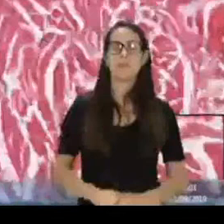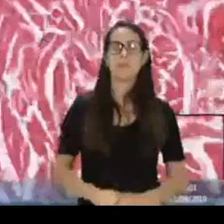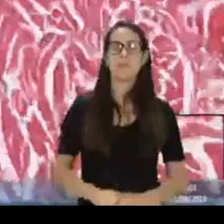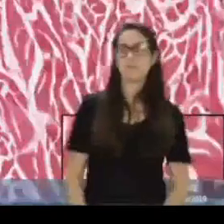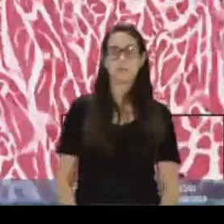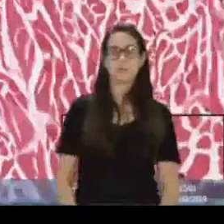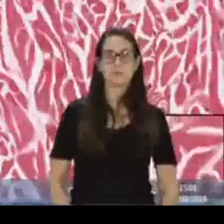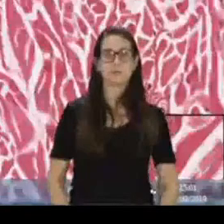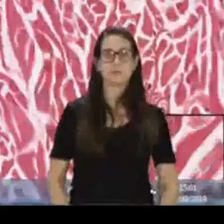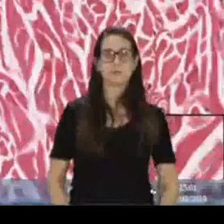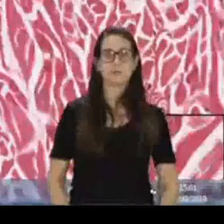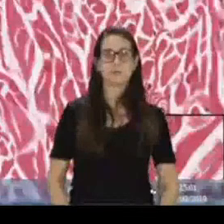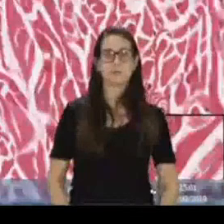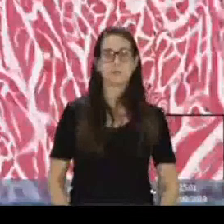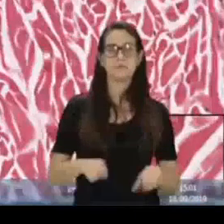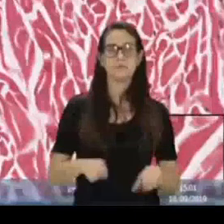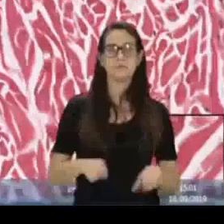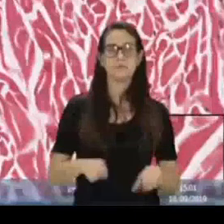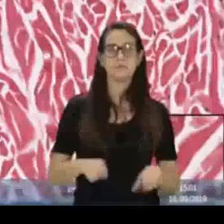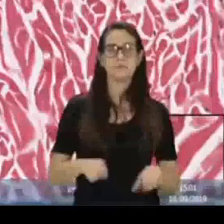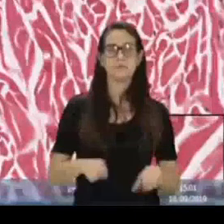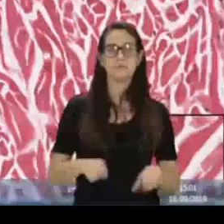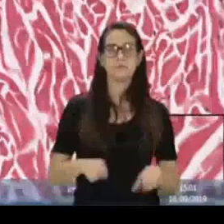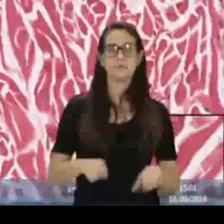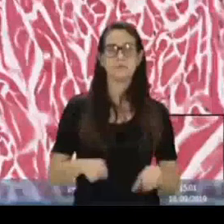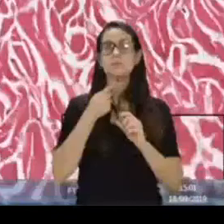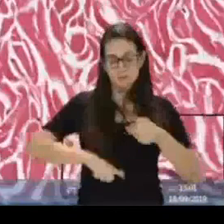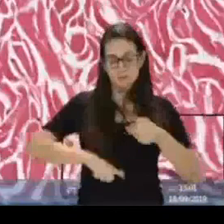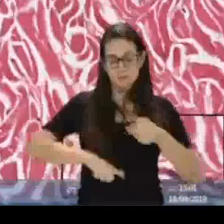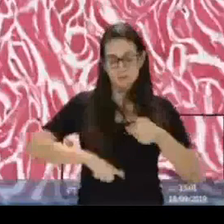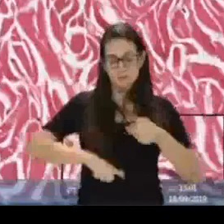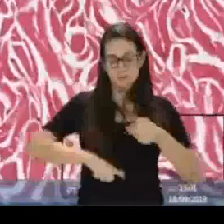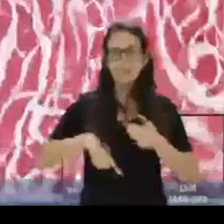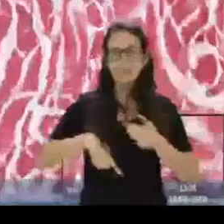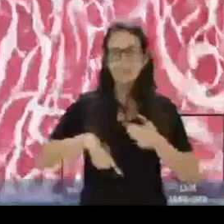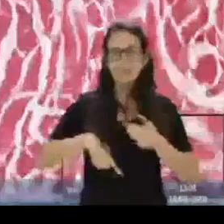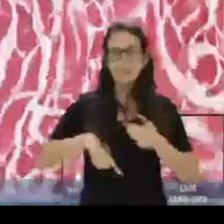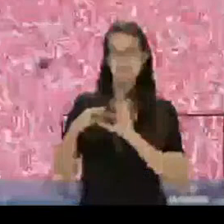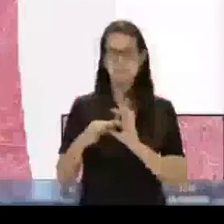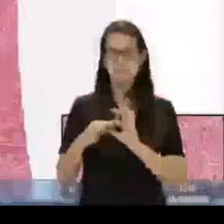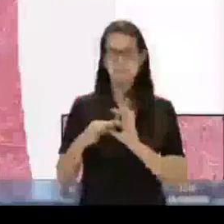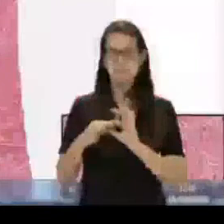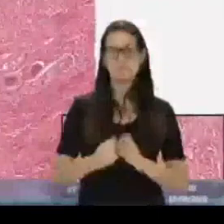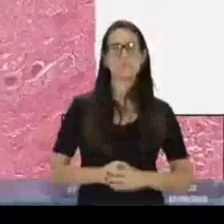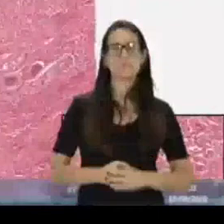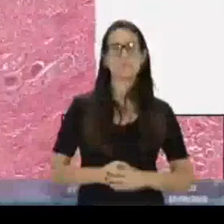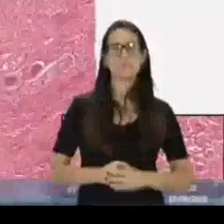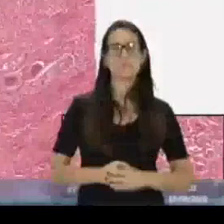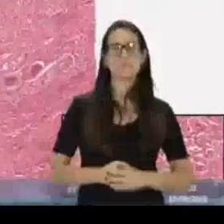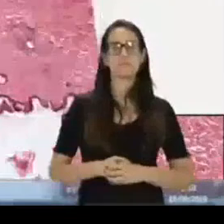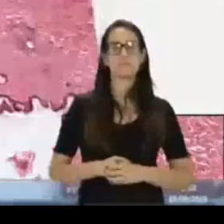vão estar associados com os processos de digestão. Então, só diminuindo um pouquinho mais esse zoom,